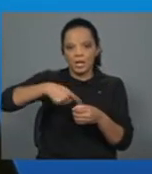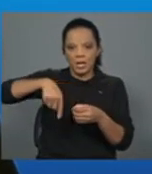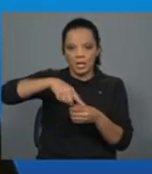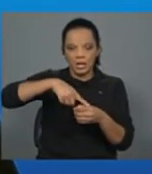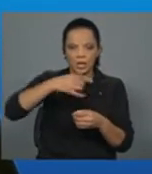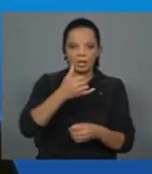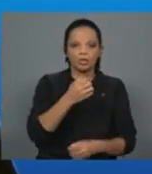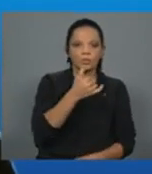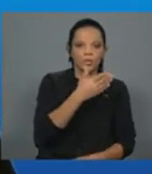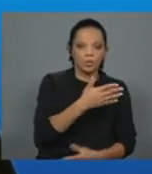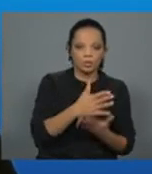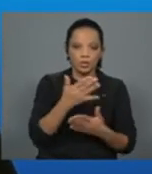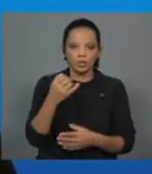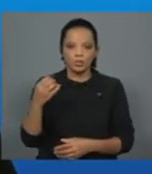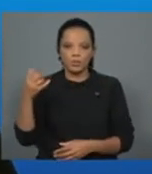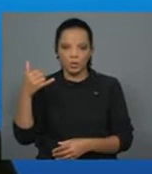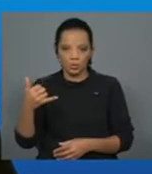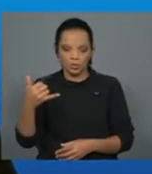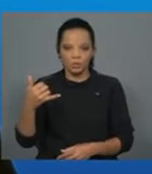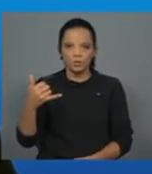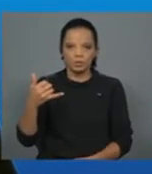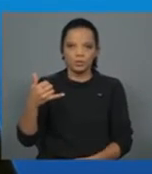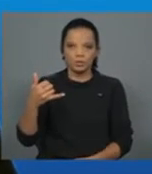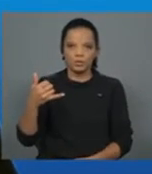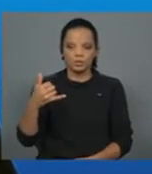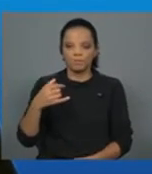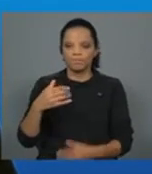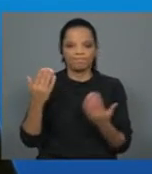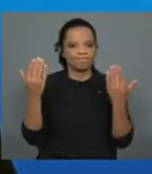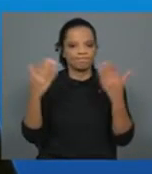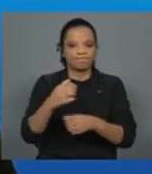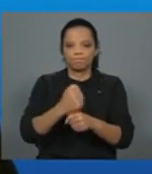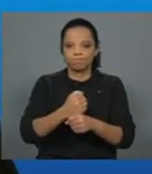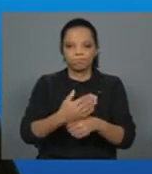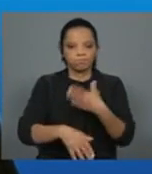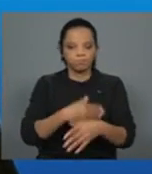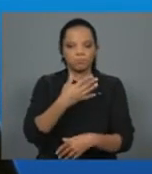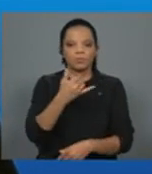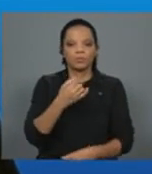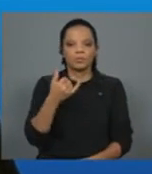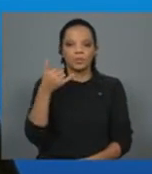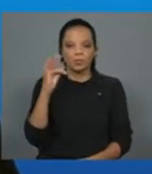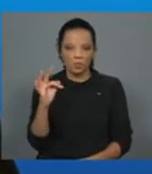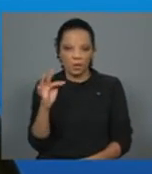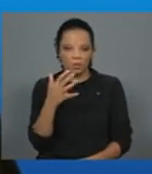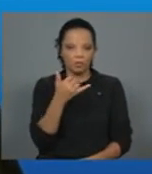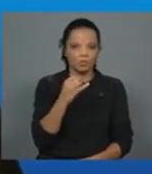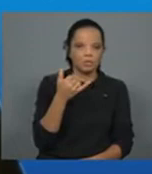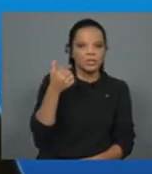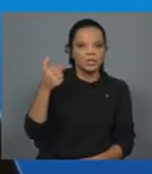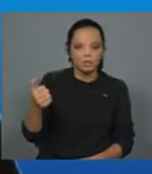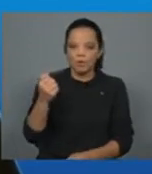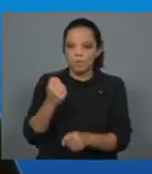e 2002, vai atingir o seu limite operacional em 2024, 2025, sensivelmente,